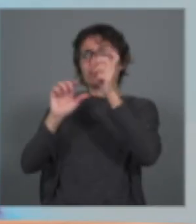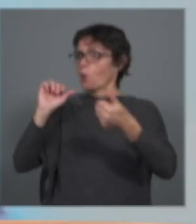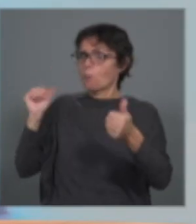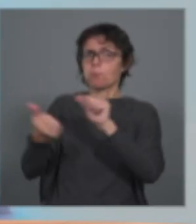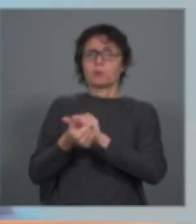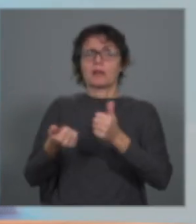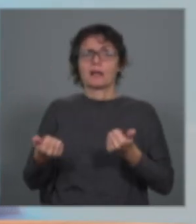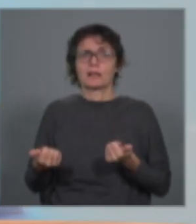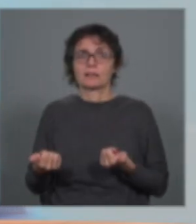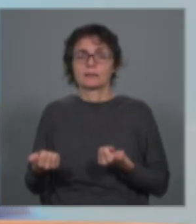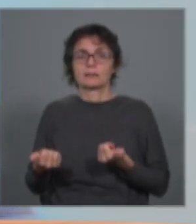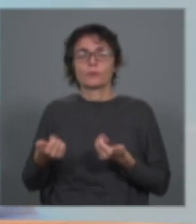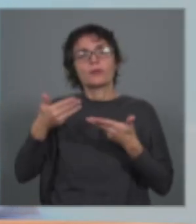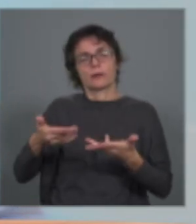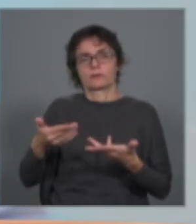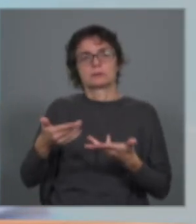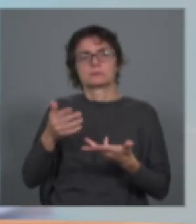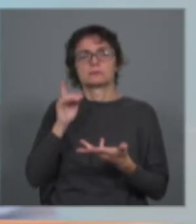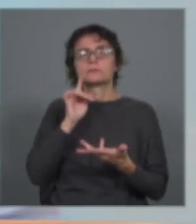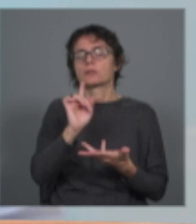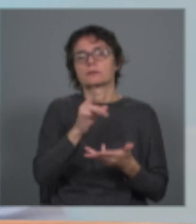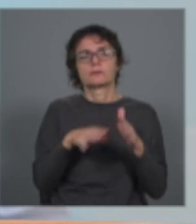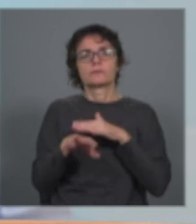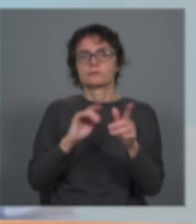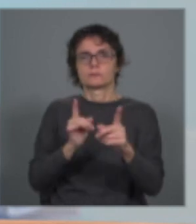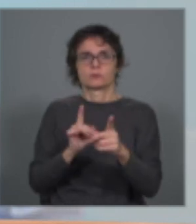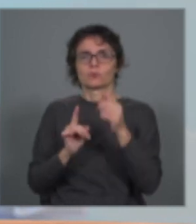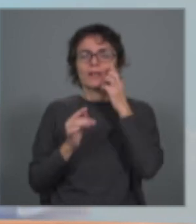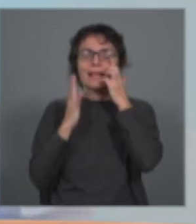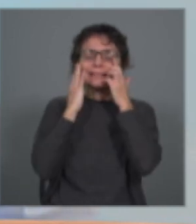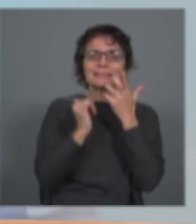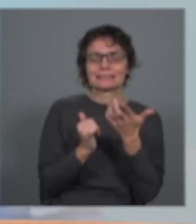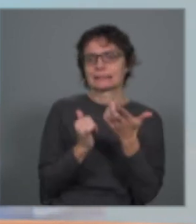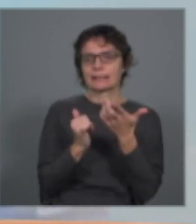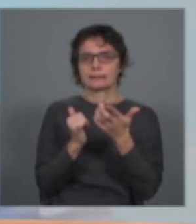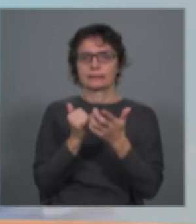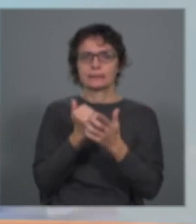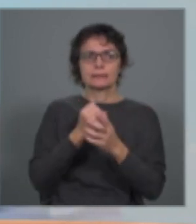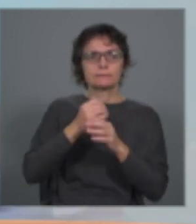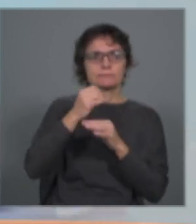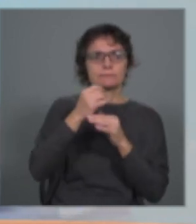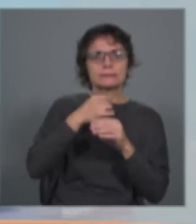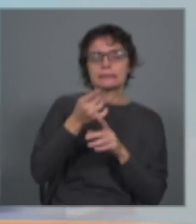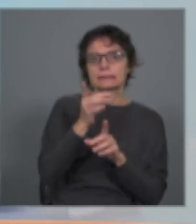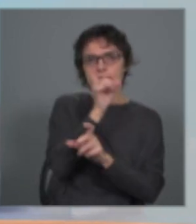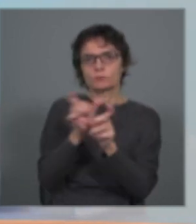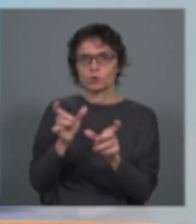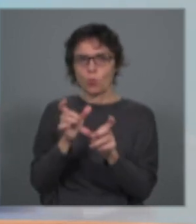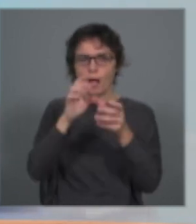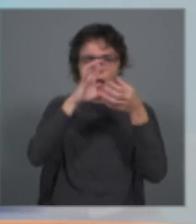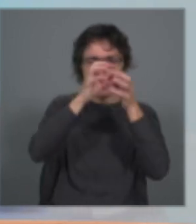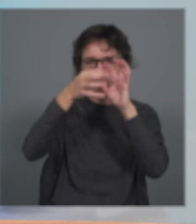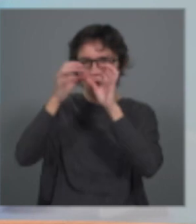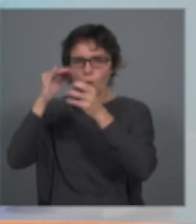a face racional das pessoas e mostrar o mais racional e cientificamente às pessoas que, de